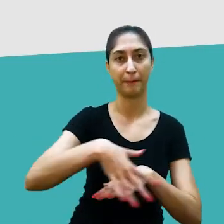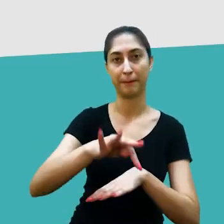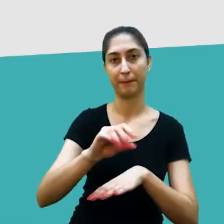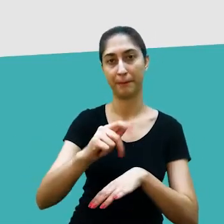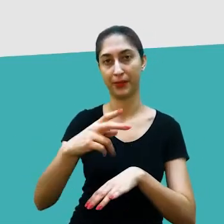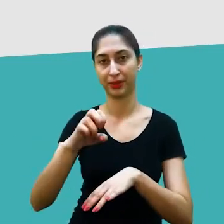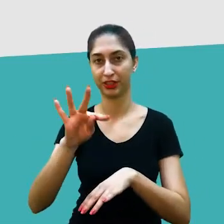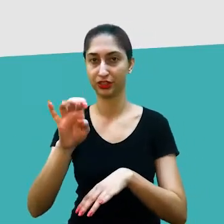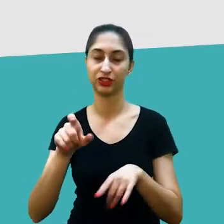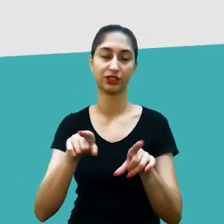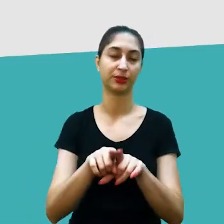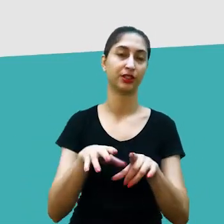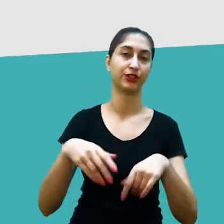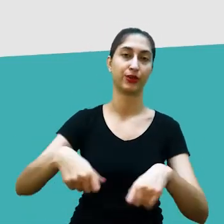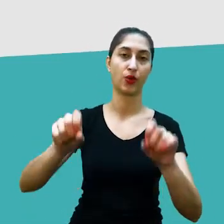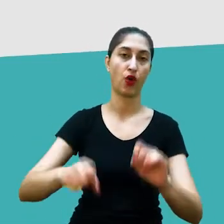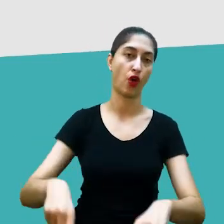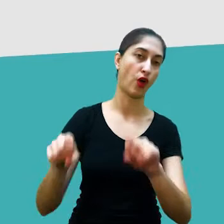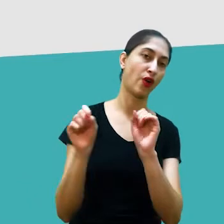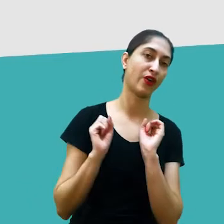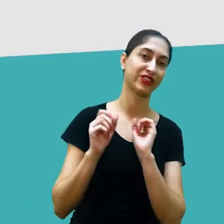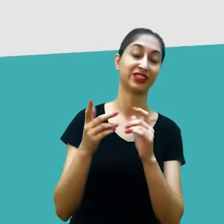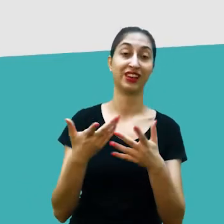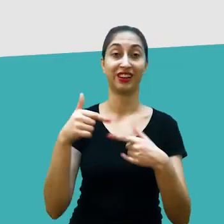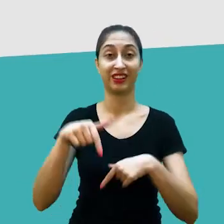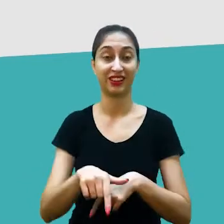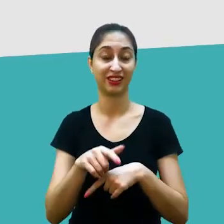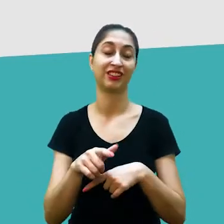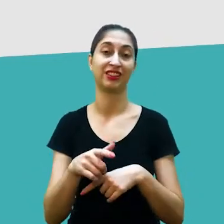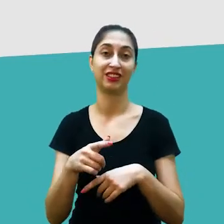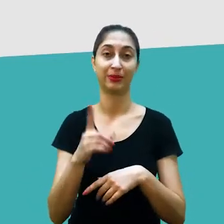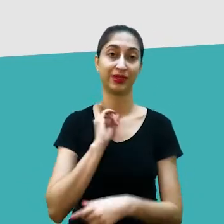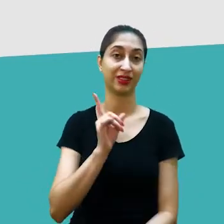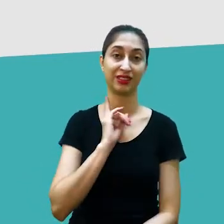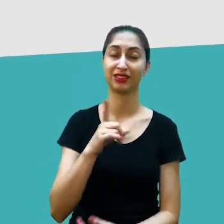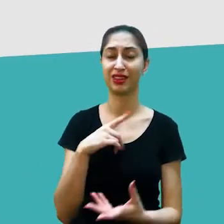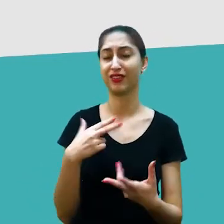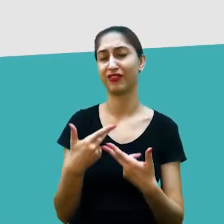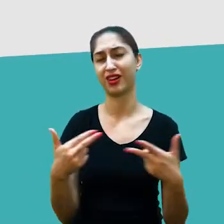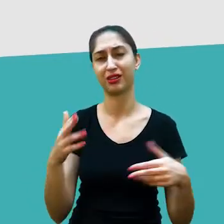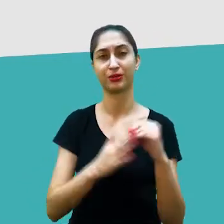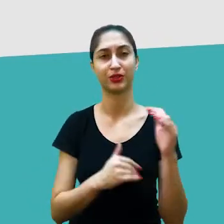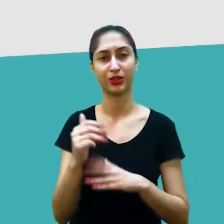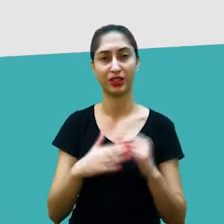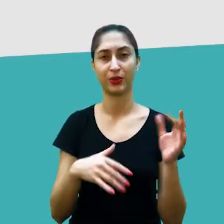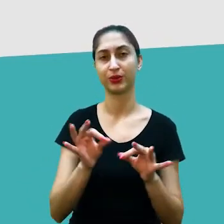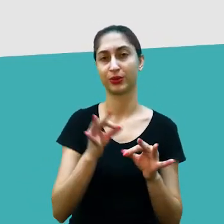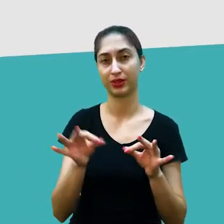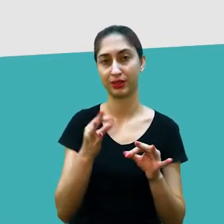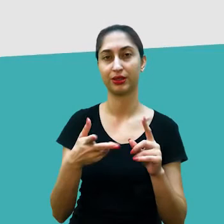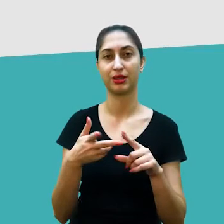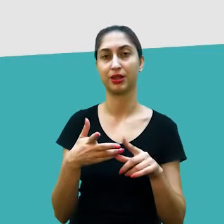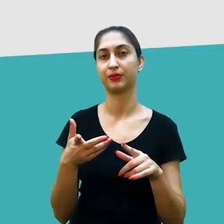Minas principalmente, né? Pelo nosso interior, a gente tem muito artesanato, muitas costureiras, bordadeiras, enfim, eu lembro que vovó